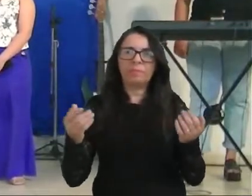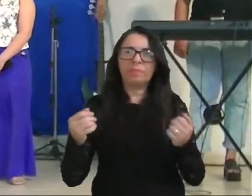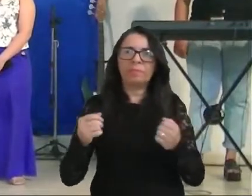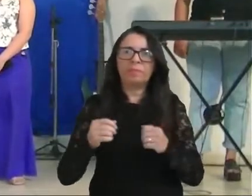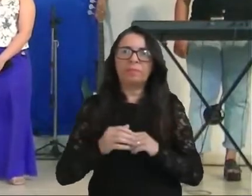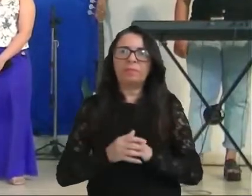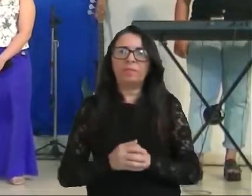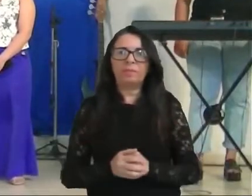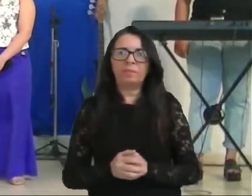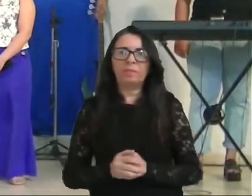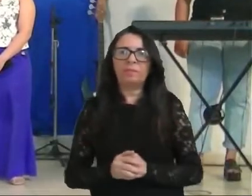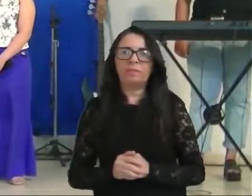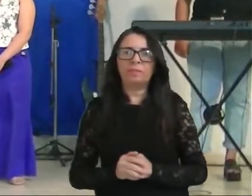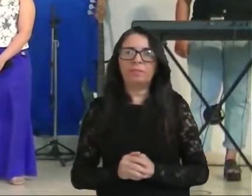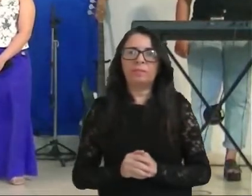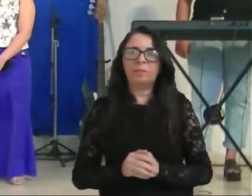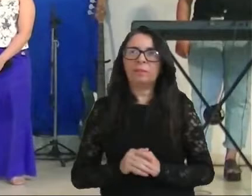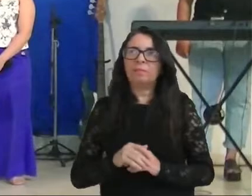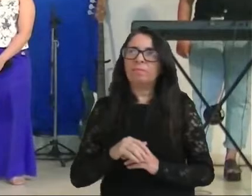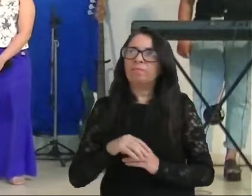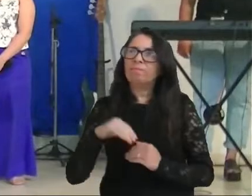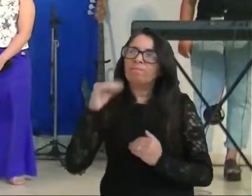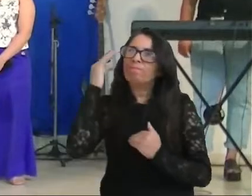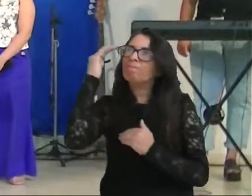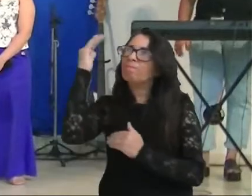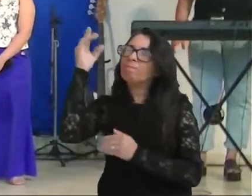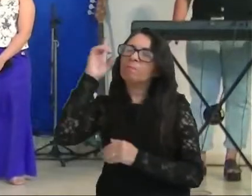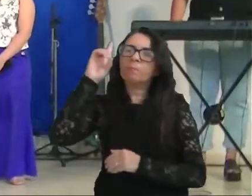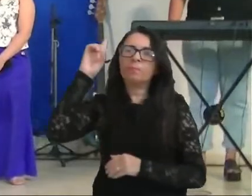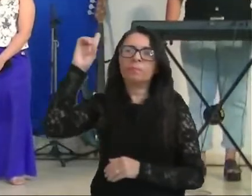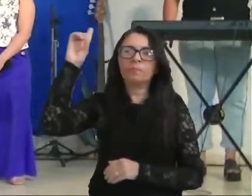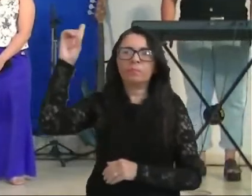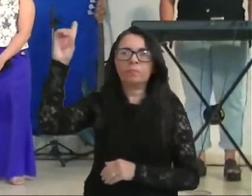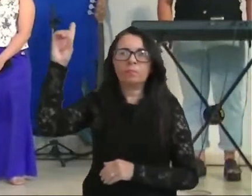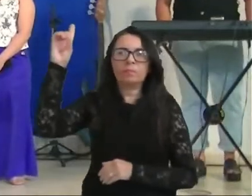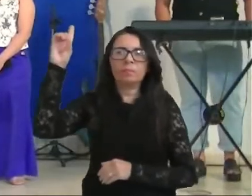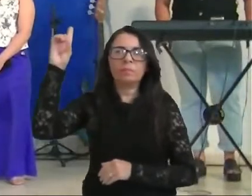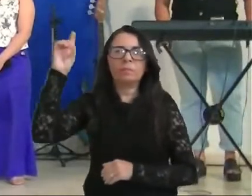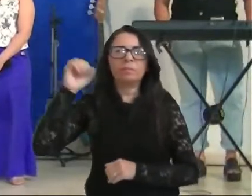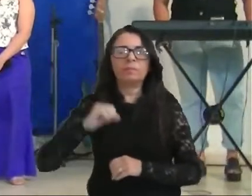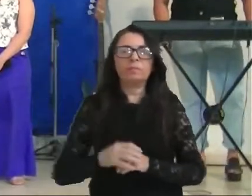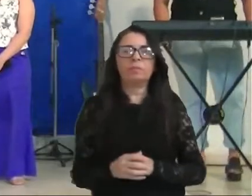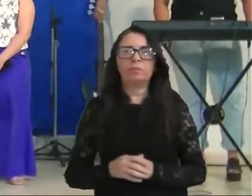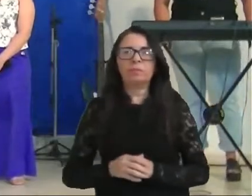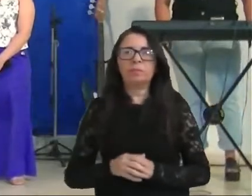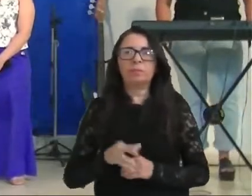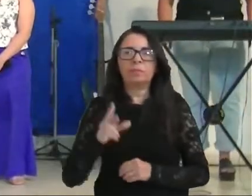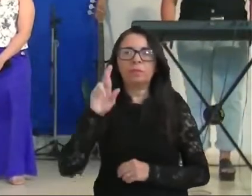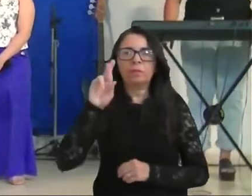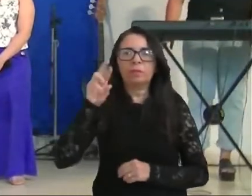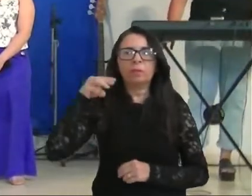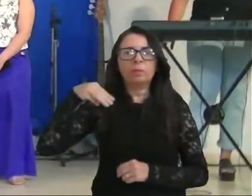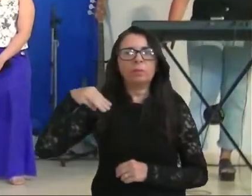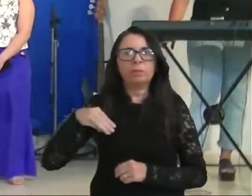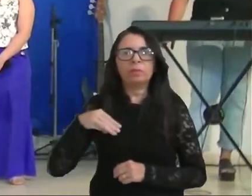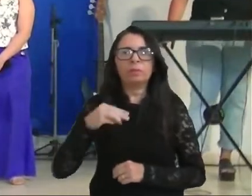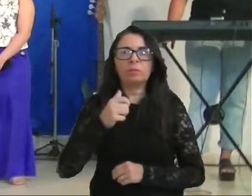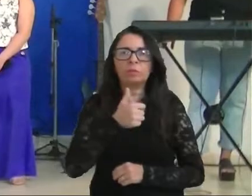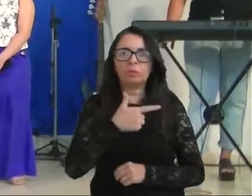Vamos agradecer a Deus pela nossa semana, pelo nosso dia. E na passagem de Romanos 12:12 diz